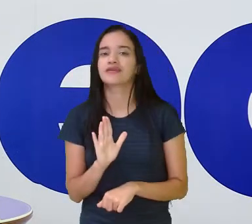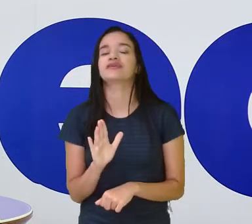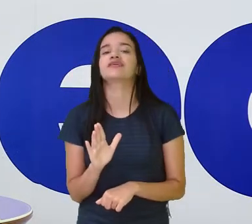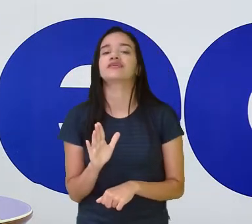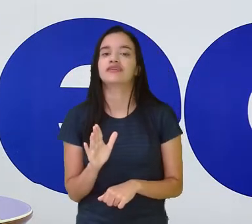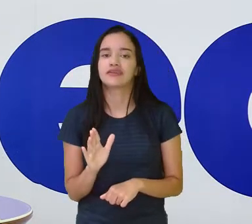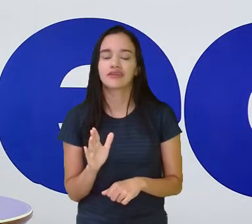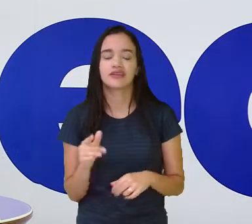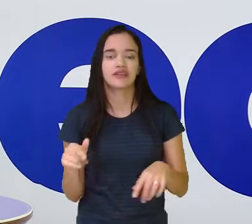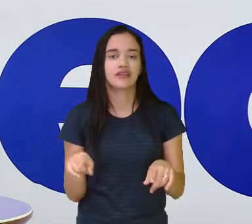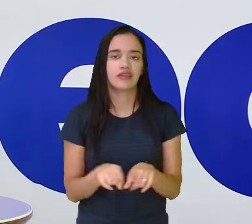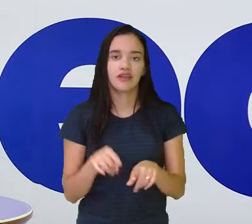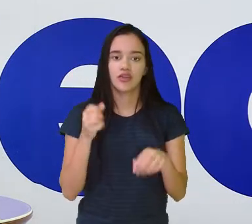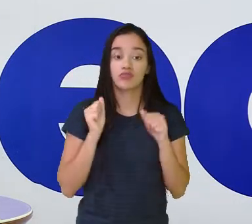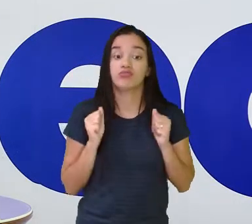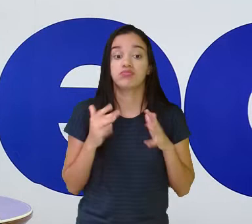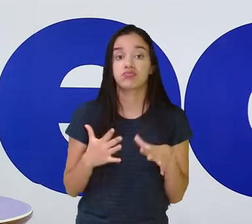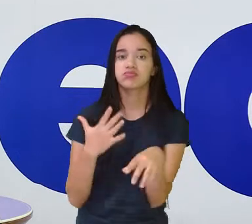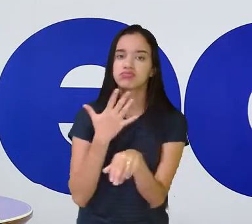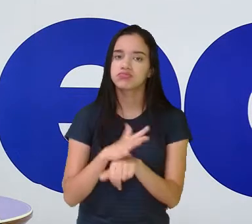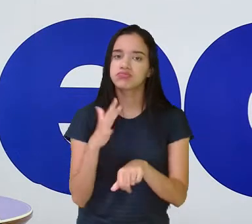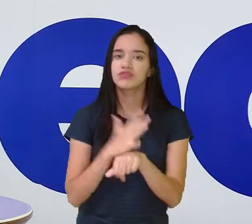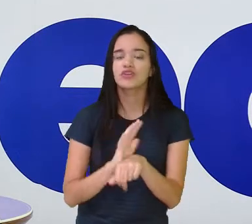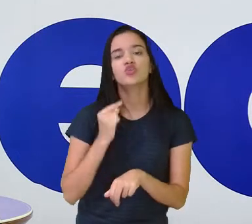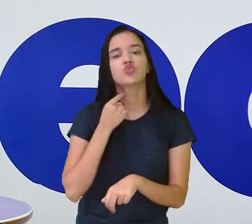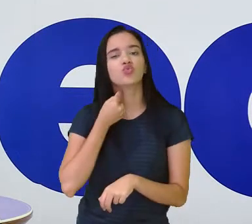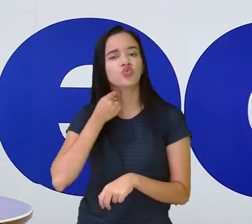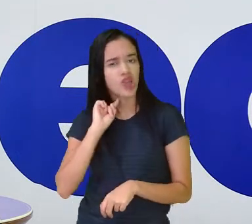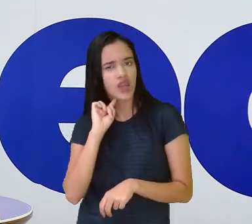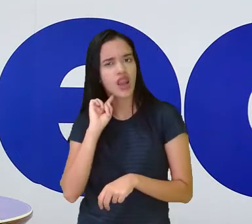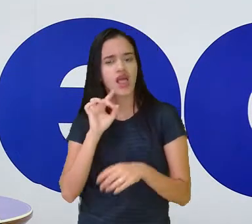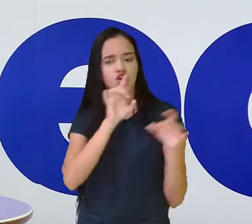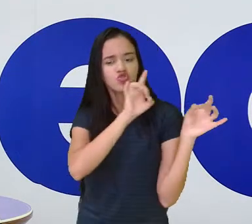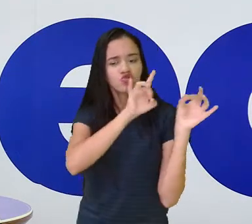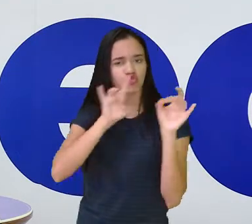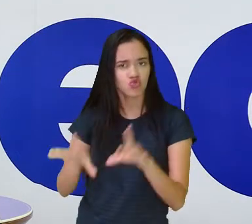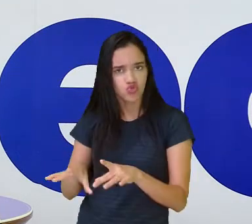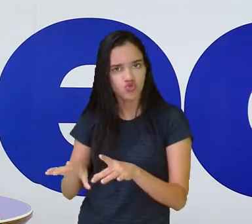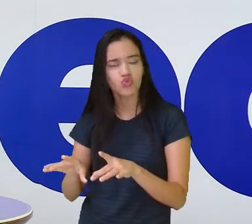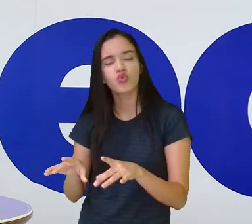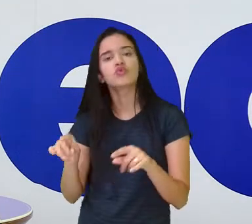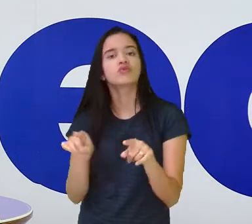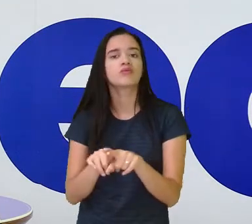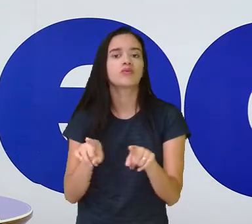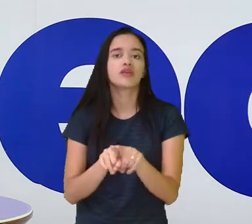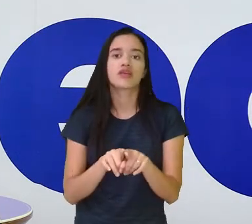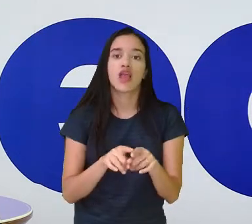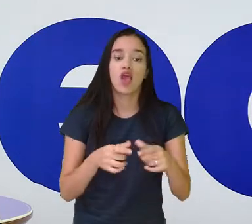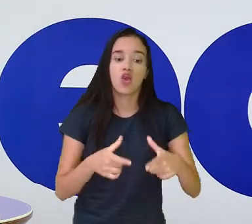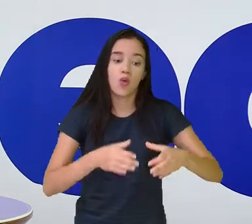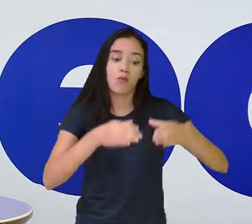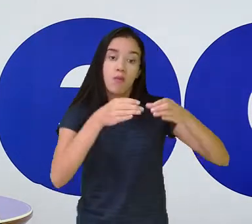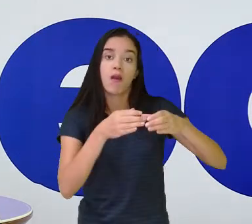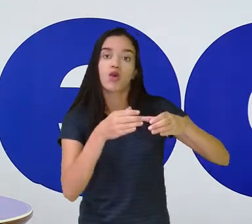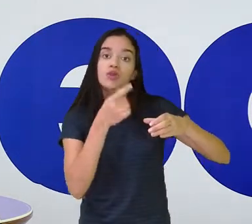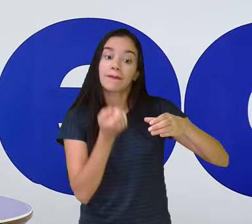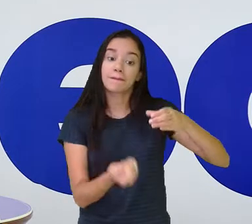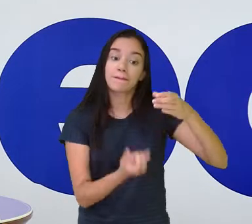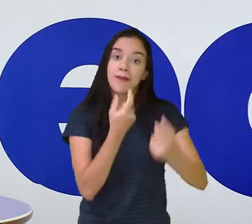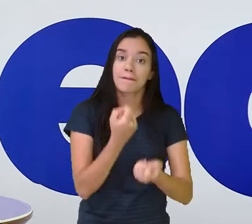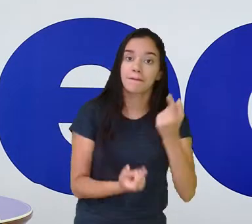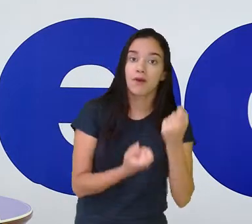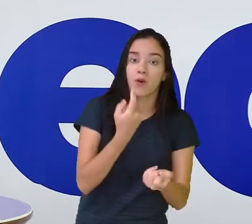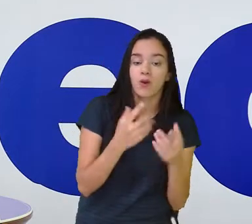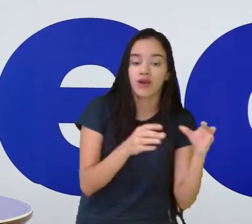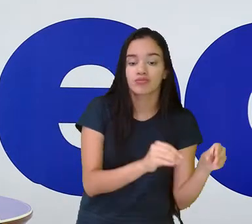ao realizar determinadas ações, jogar lixo no chão, deixar aquele saquinho de pipoca lá escorrendo, quando chove é que fica